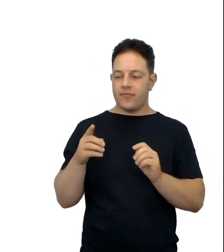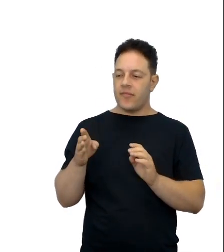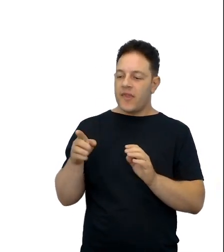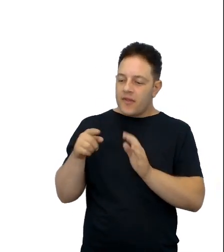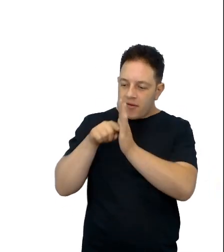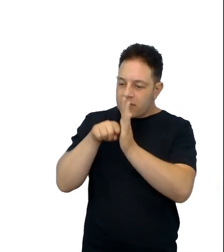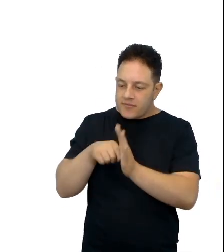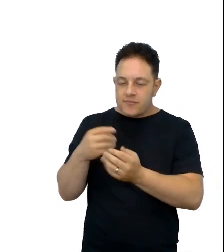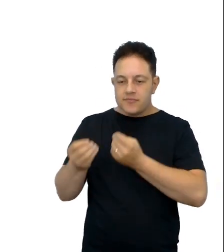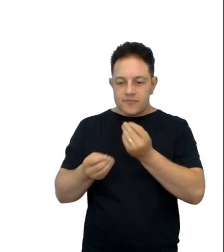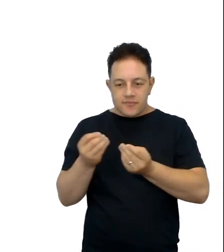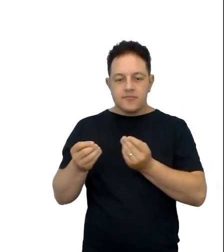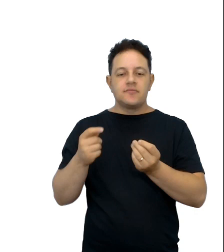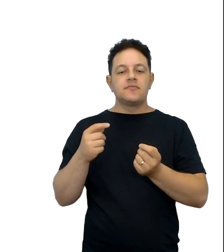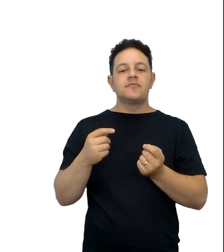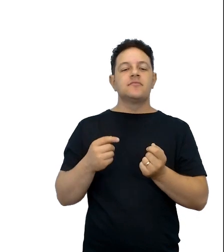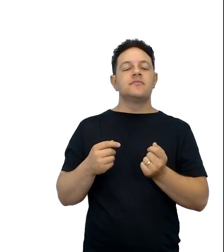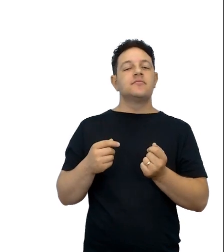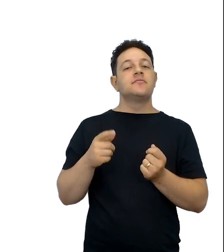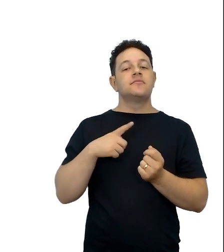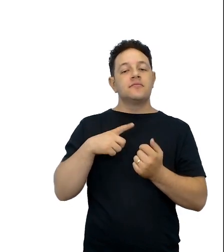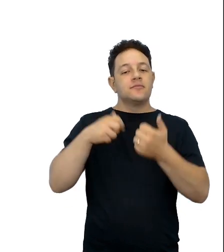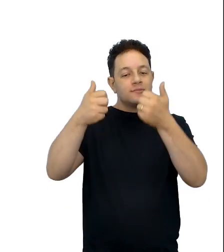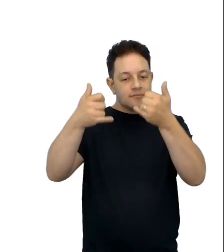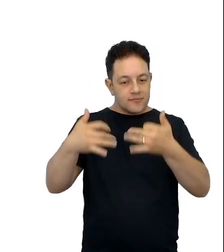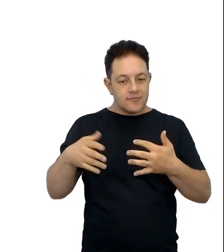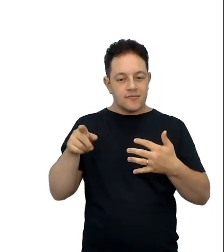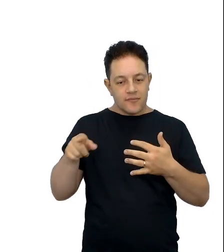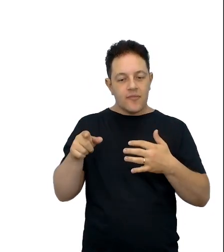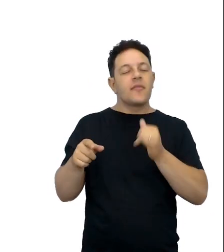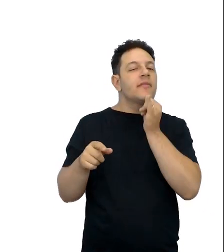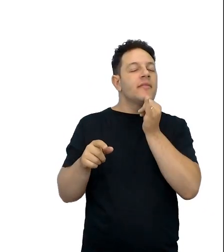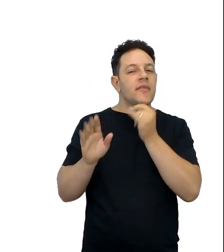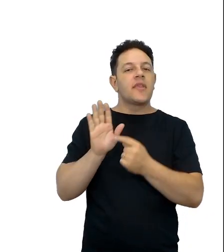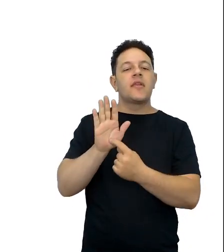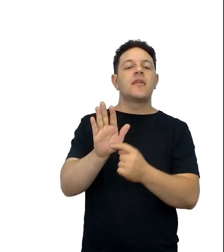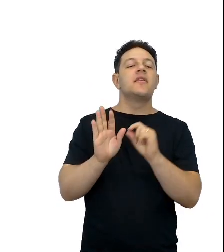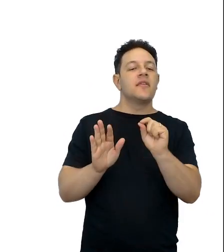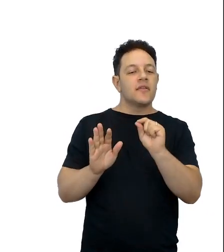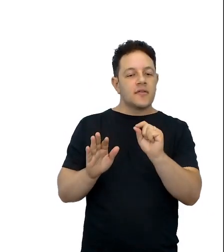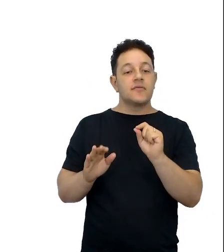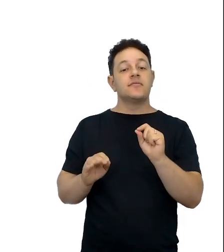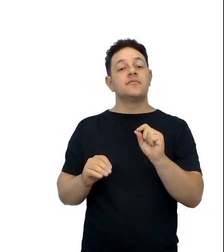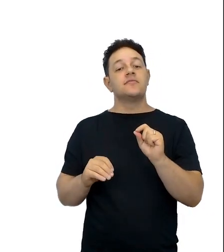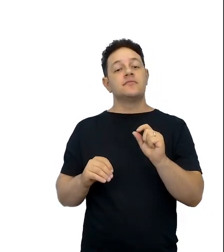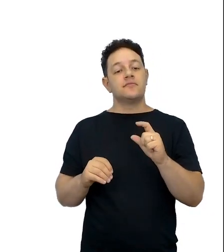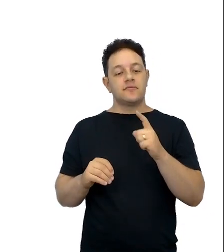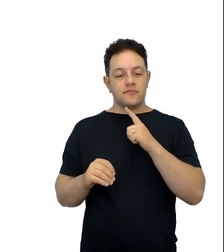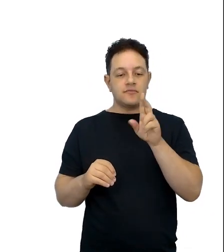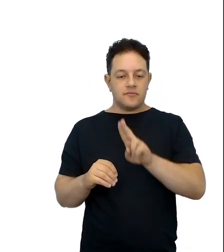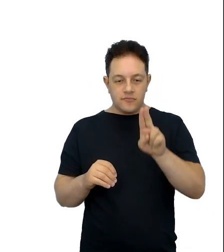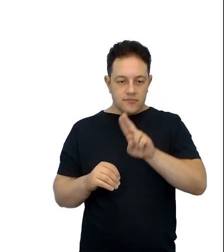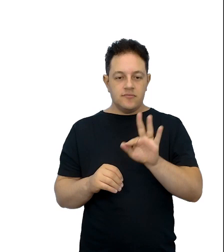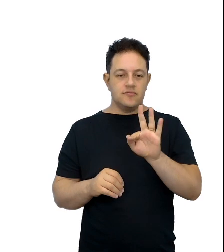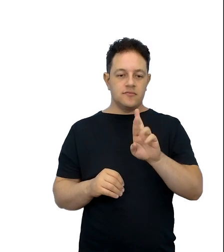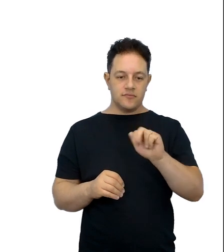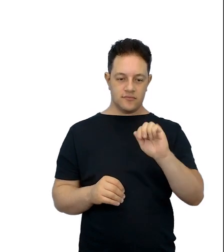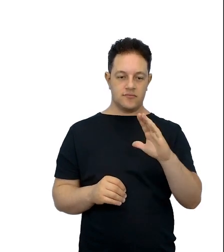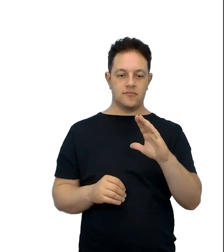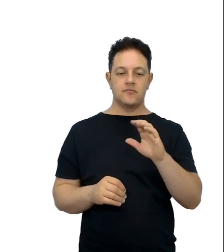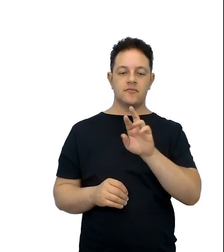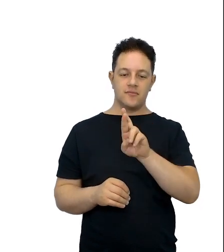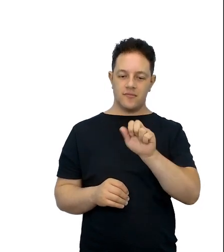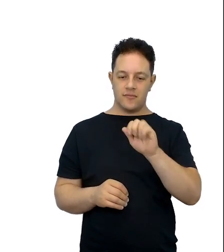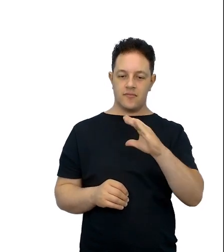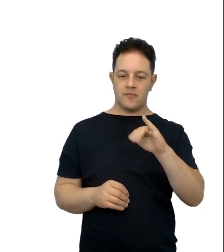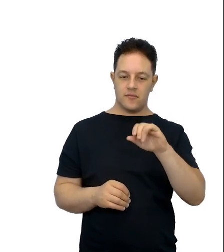para plantar legumes, né, ele traz esse exemplo, aonde ele usa aí os racionais, né, onde ele